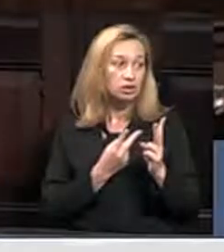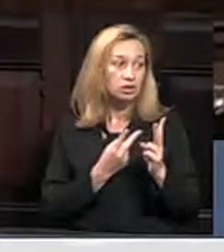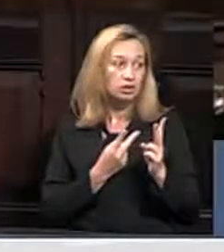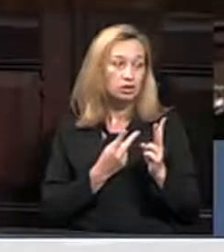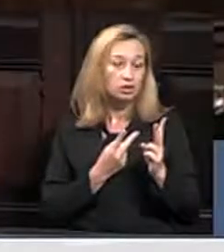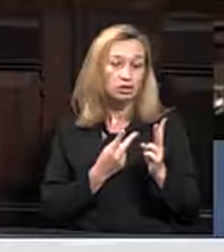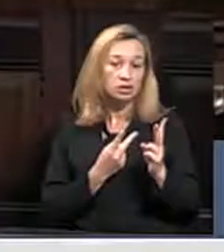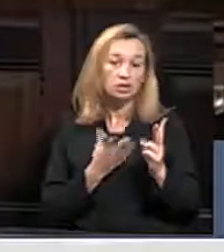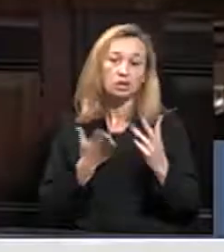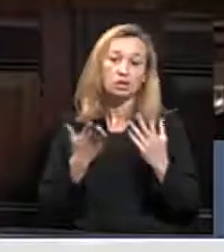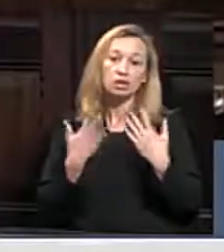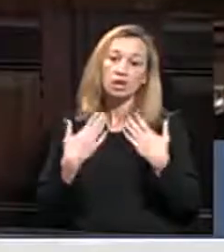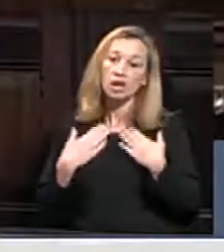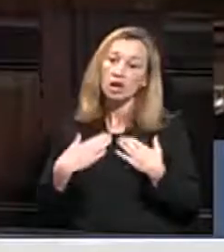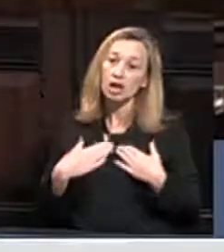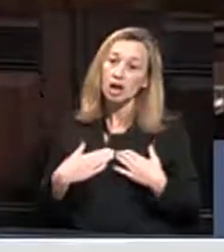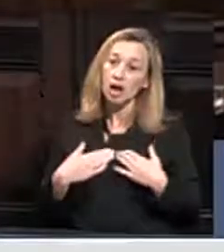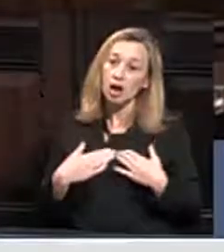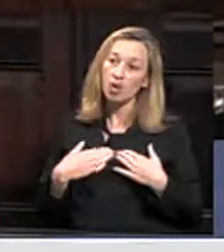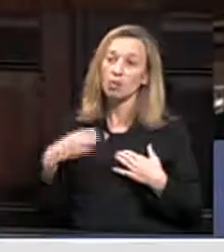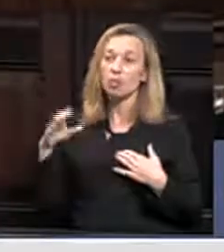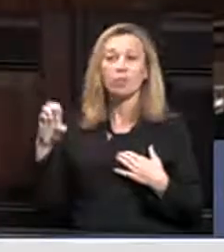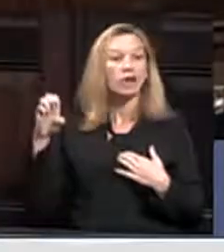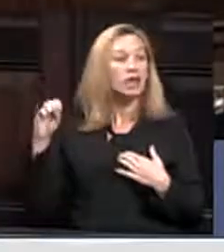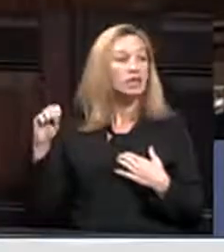estadistas. O que quer dizer isso?